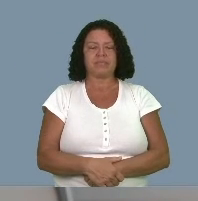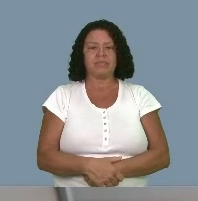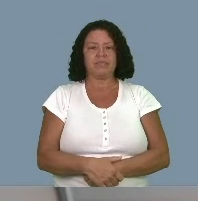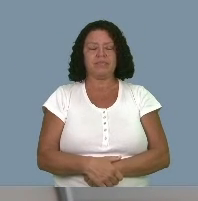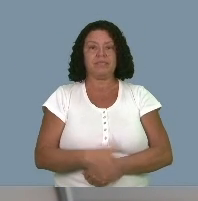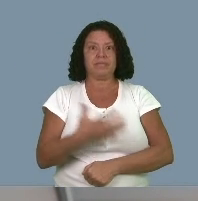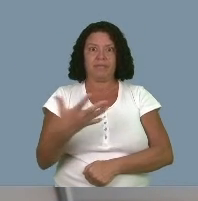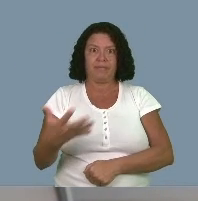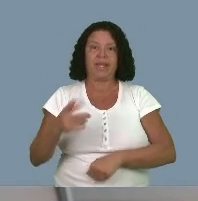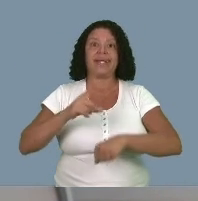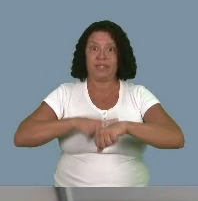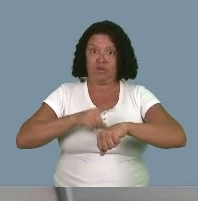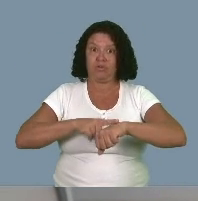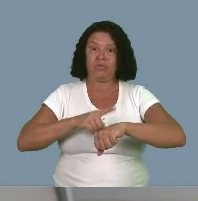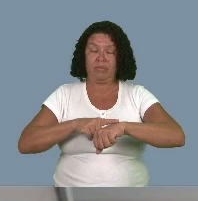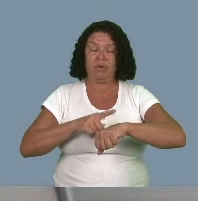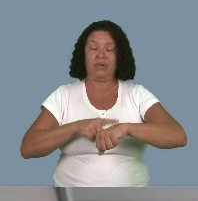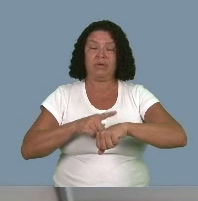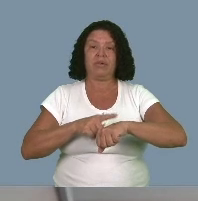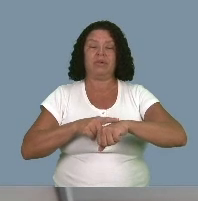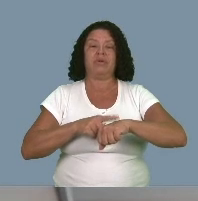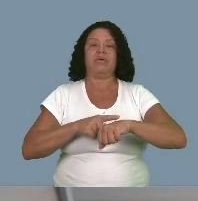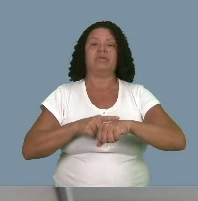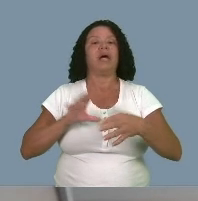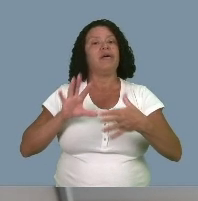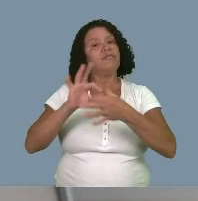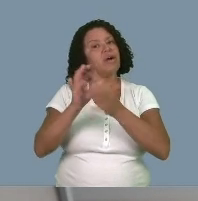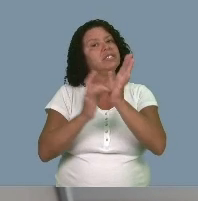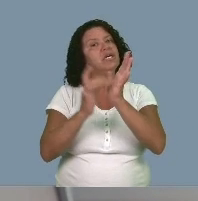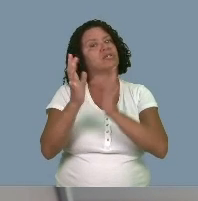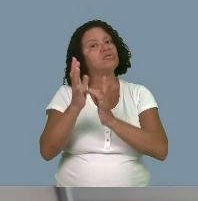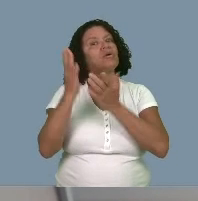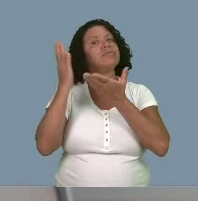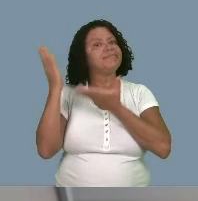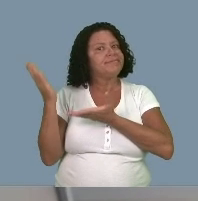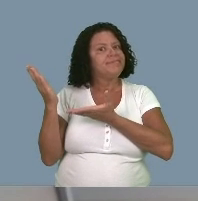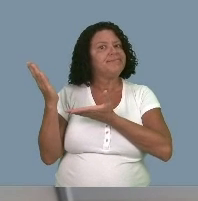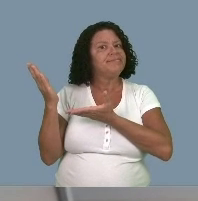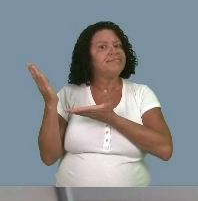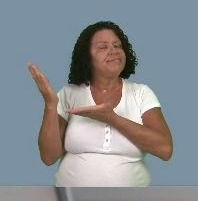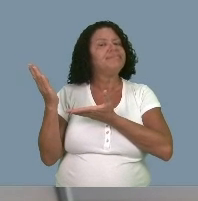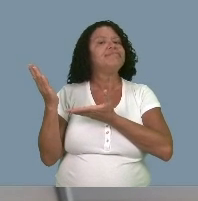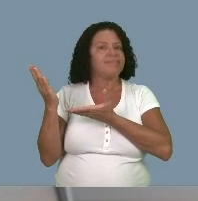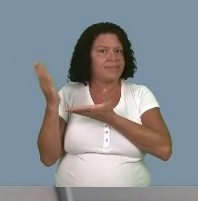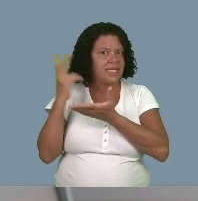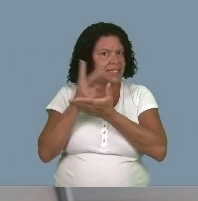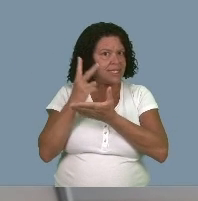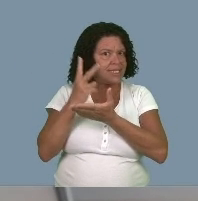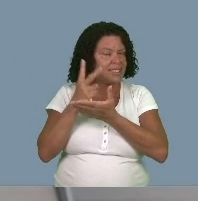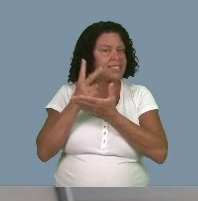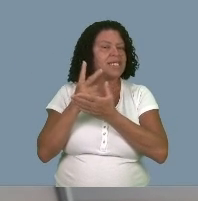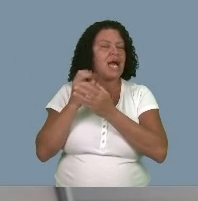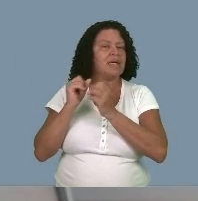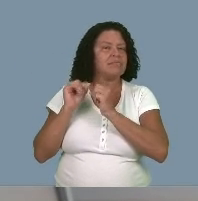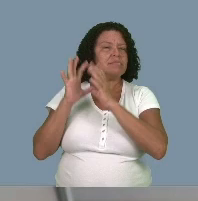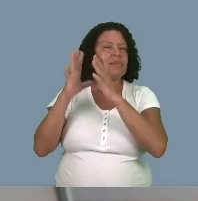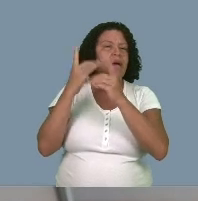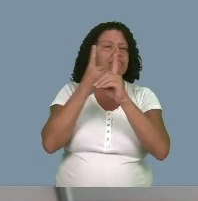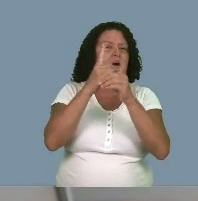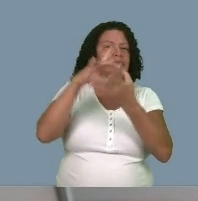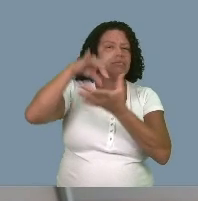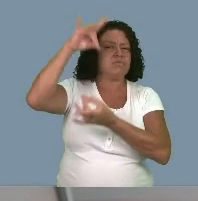Em todos os momentos, vincular-se a Jesus, o divino médico das almas, e aos seus mensageiros entregues